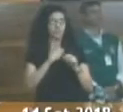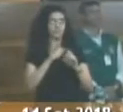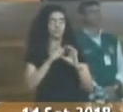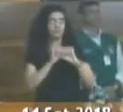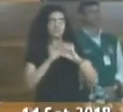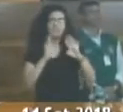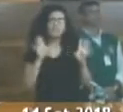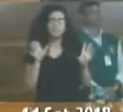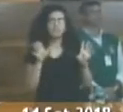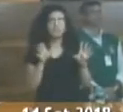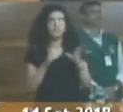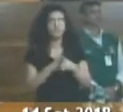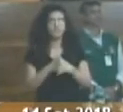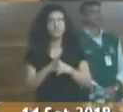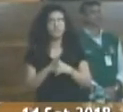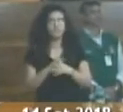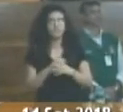flexibilização